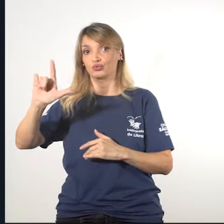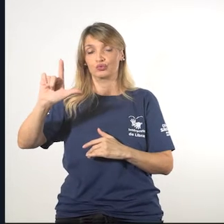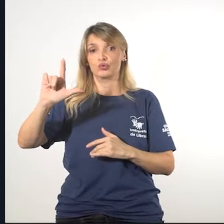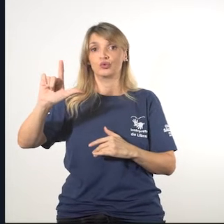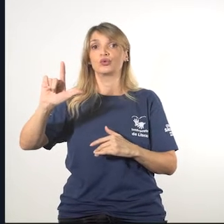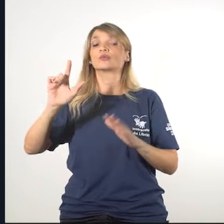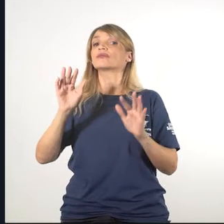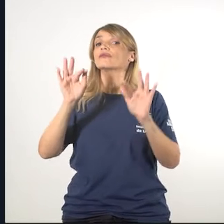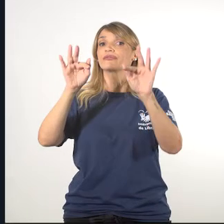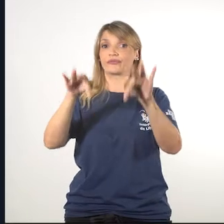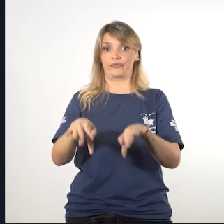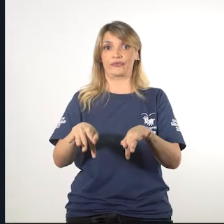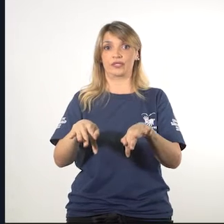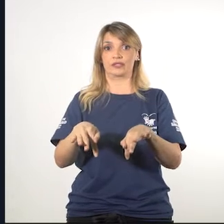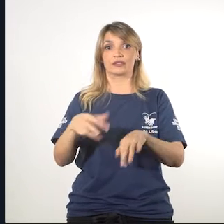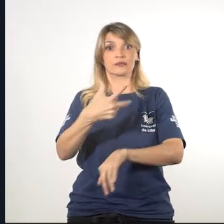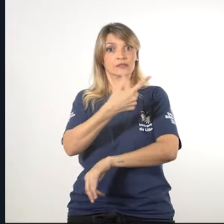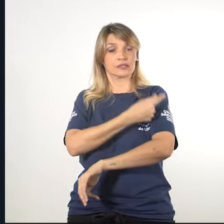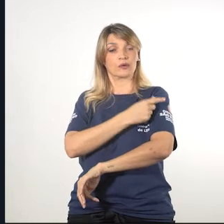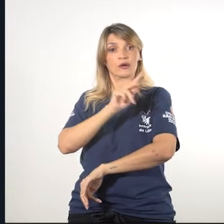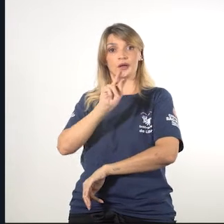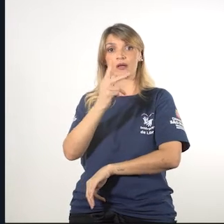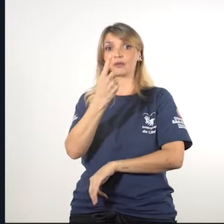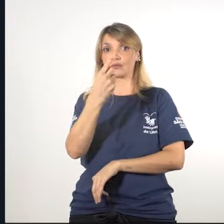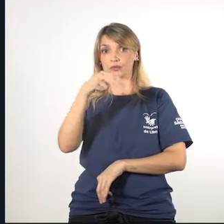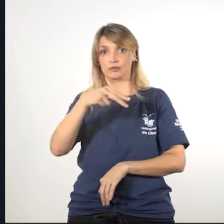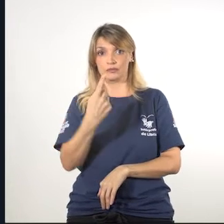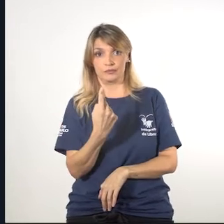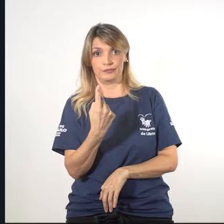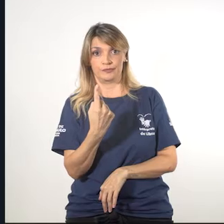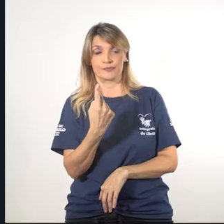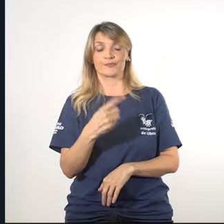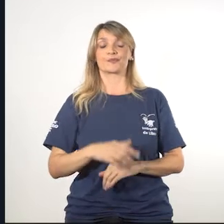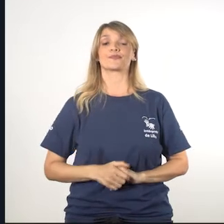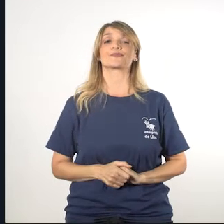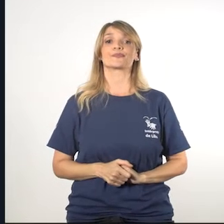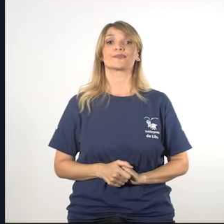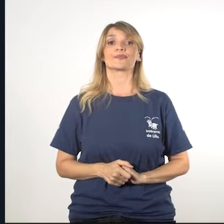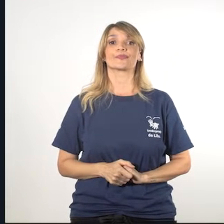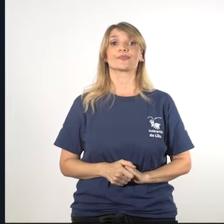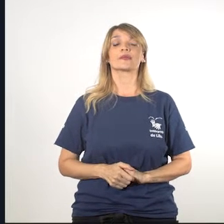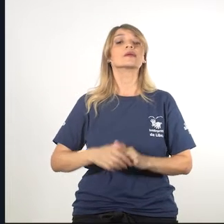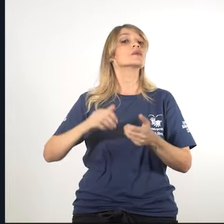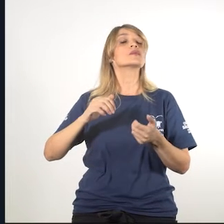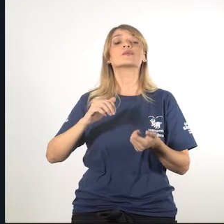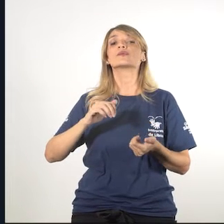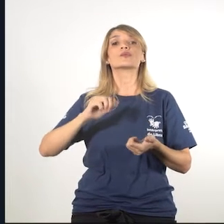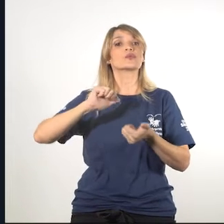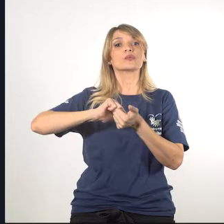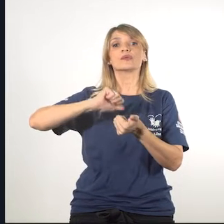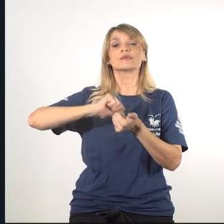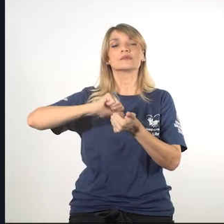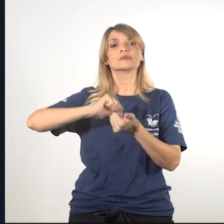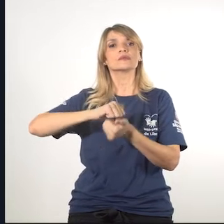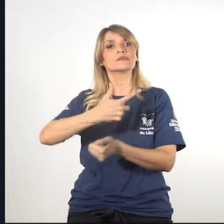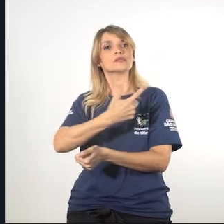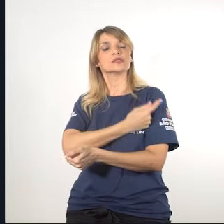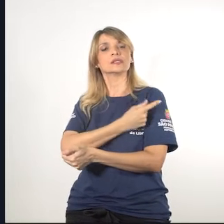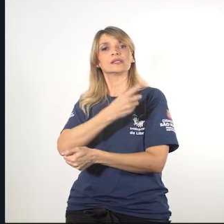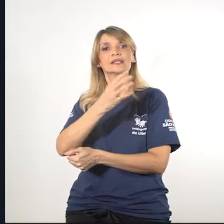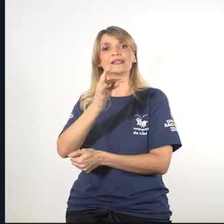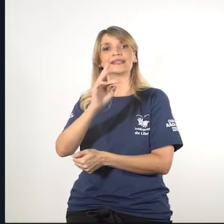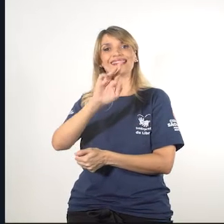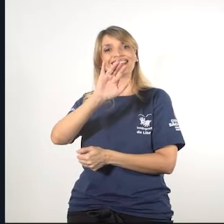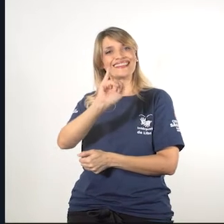previsão do seu término. Aqui está a qualificação da vacina trivalente